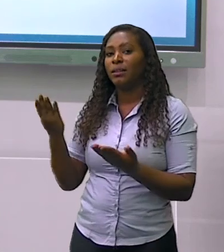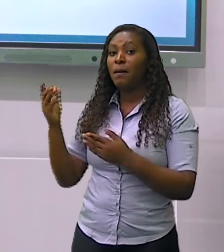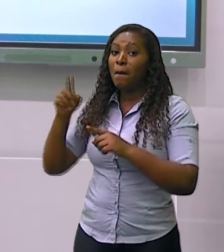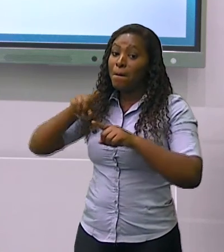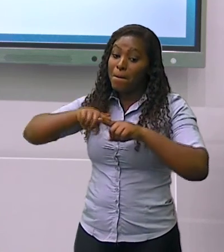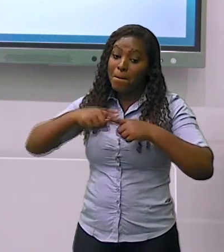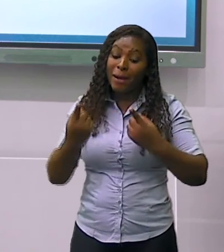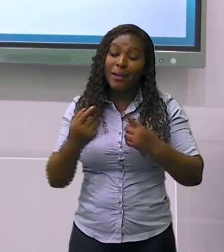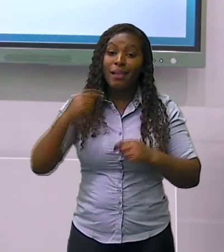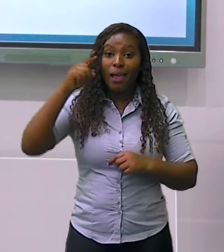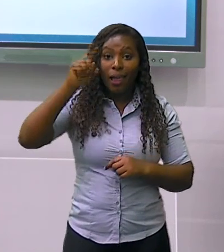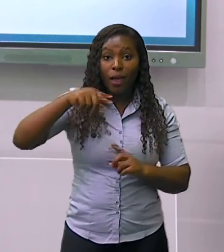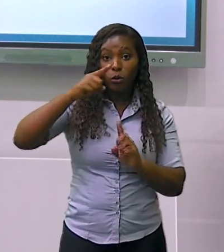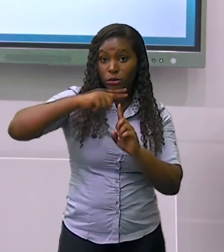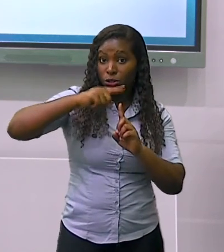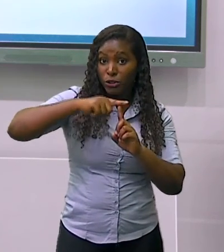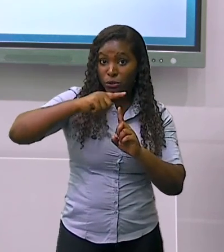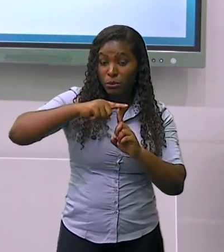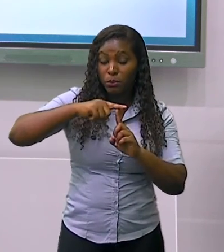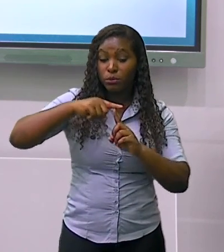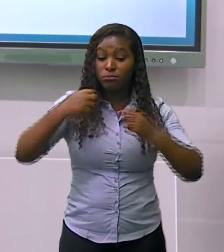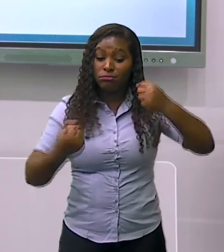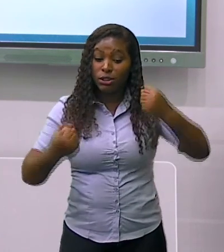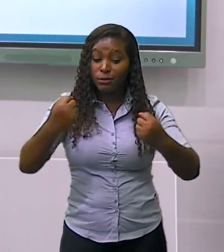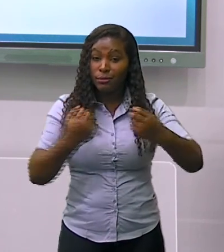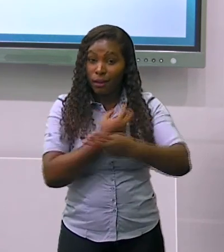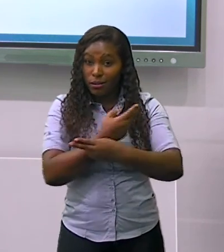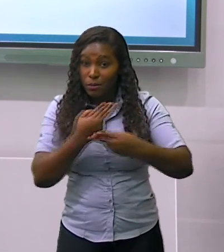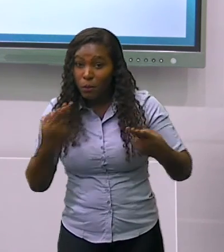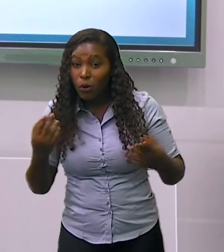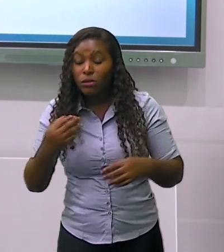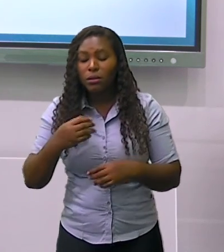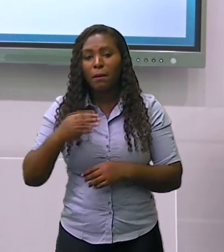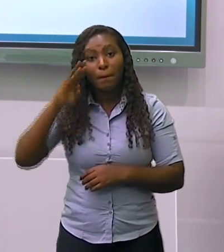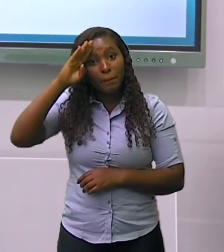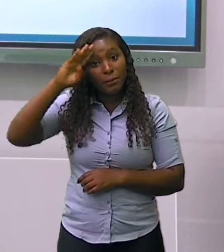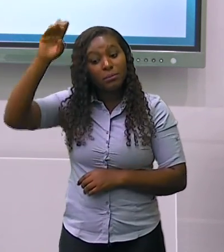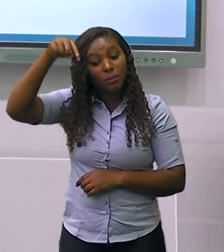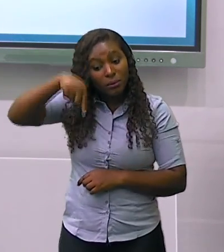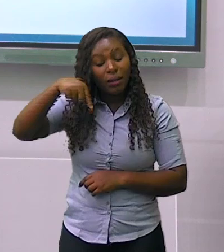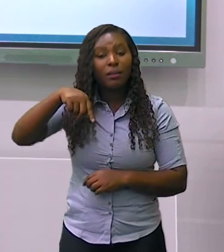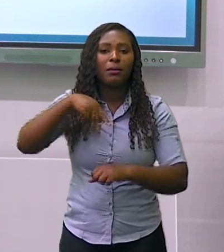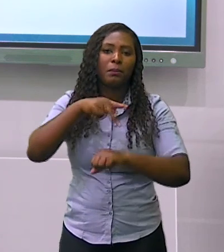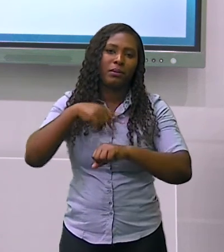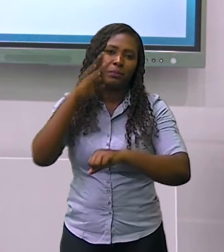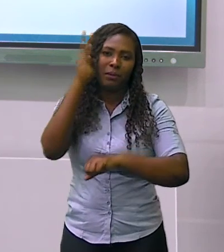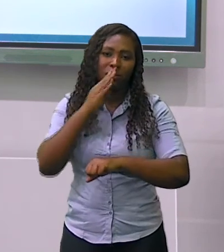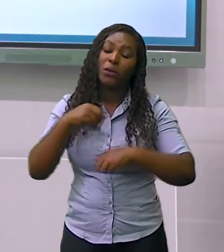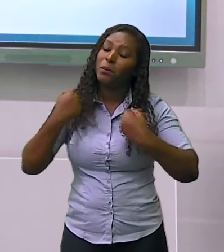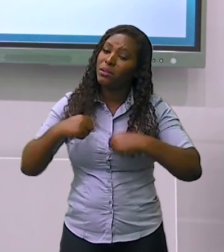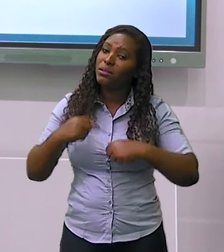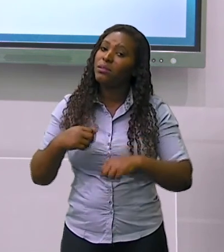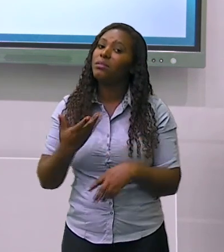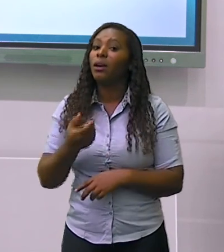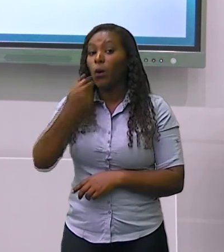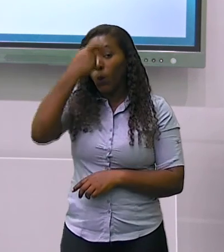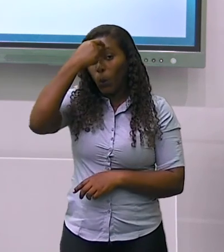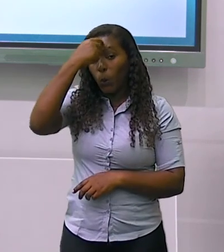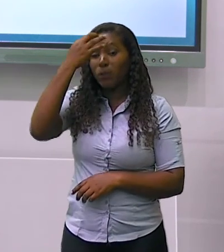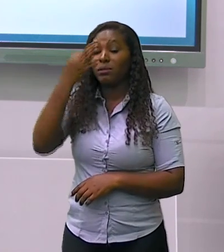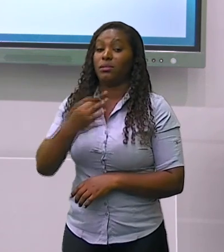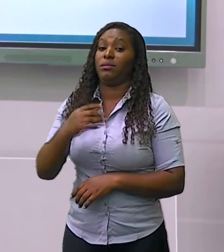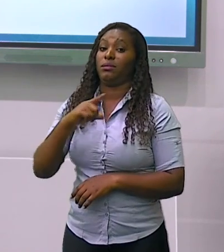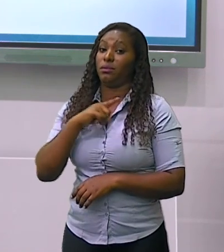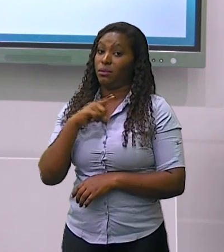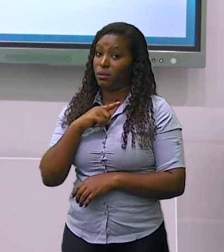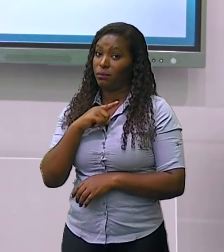nosso território, é necessário refletir e buscar fazer um uso de forma mais consciente.